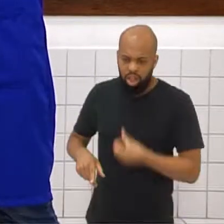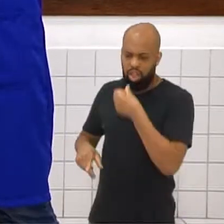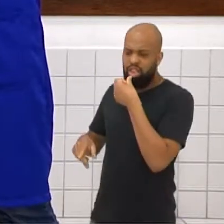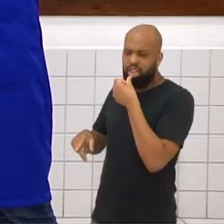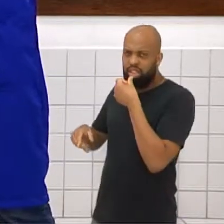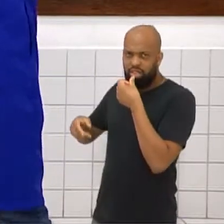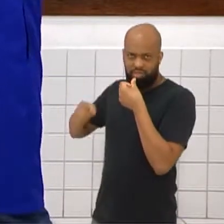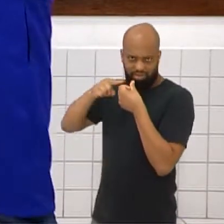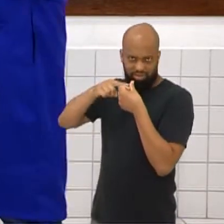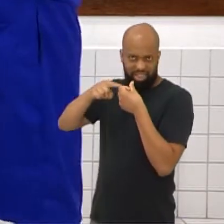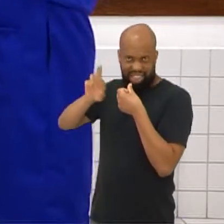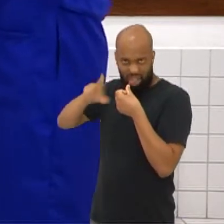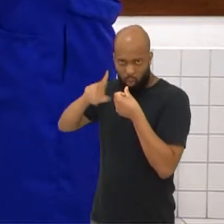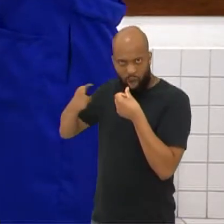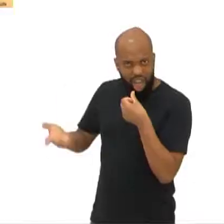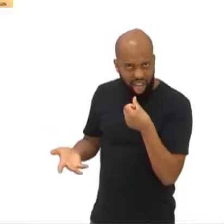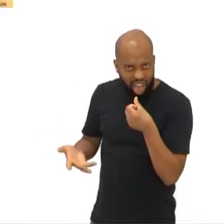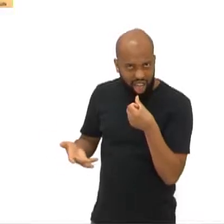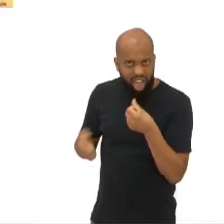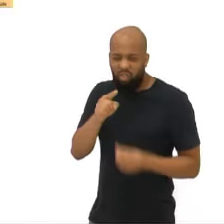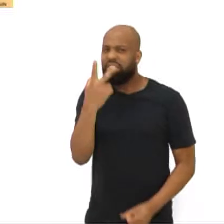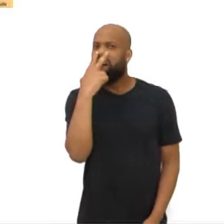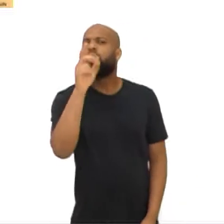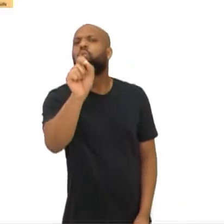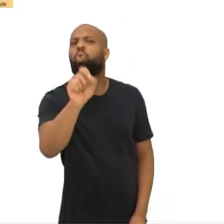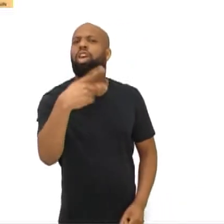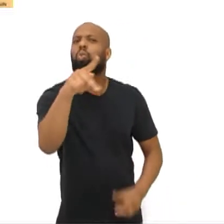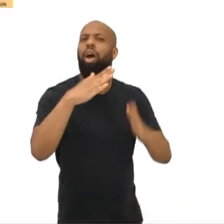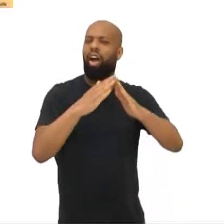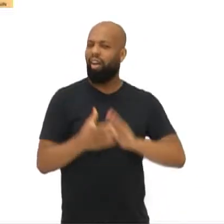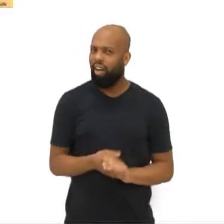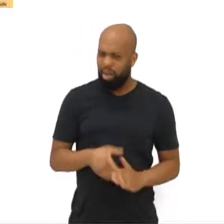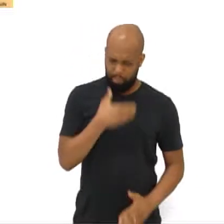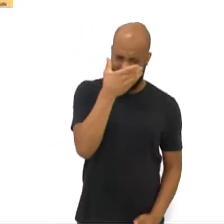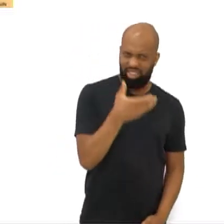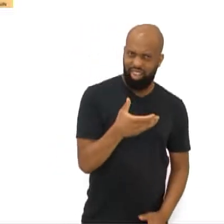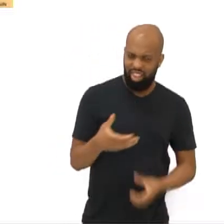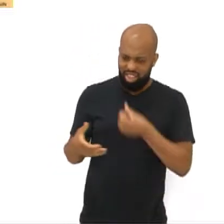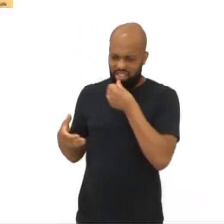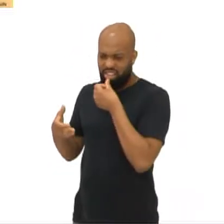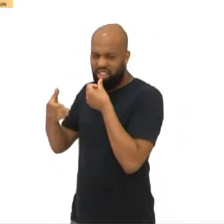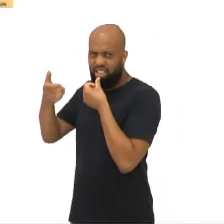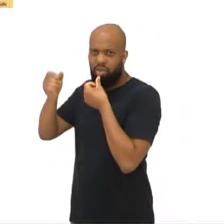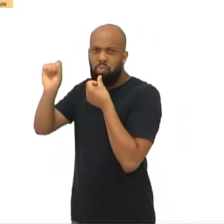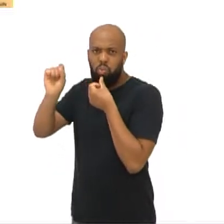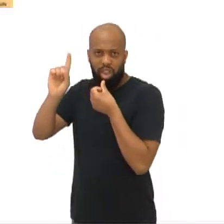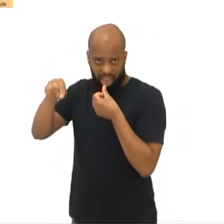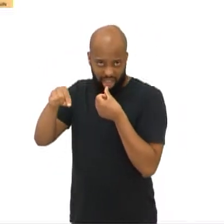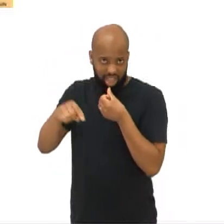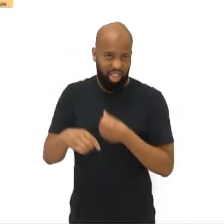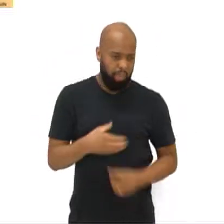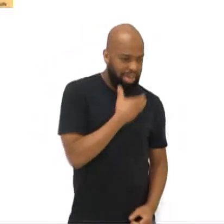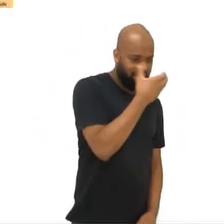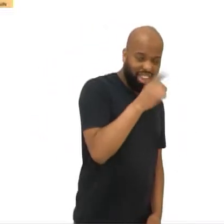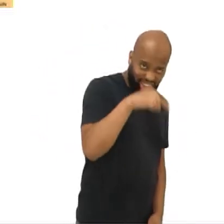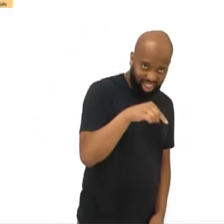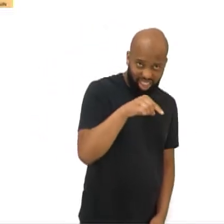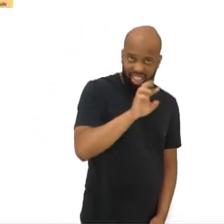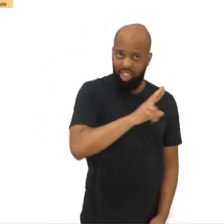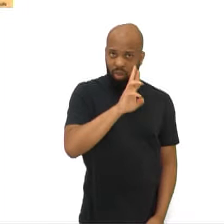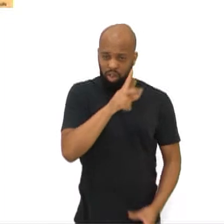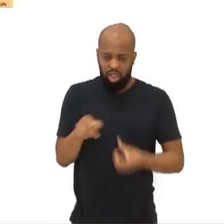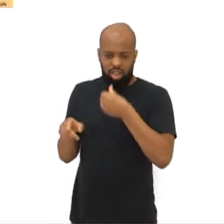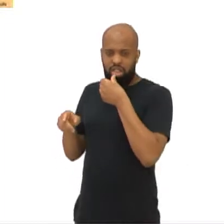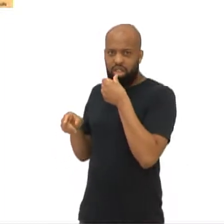está em casa, você acha que isso é uma maçã ou não é uma maçã? E aí? Explica pra gente, professor. Responde aí no chat. É uma maçã ou não é uma maçã? É